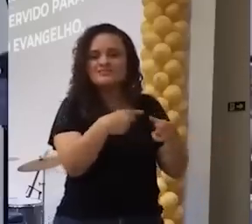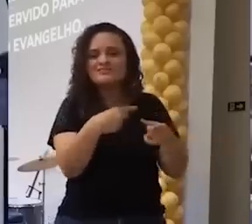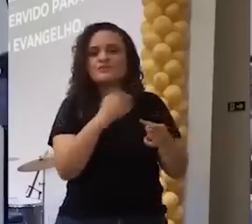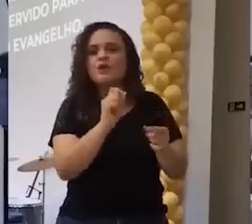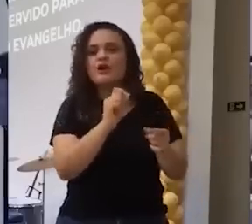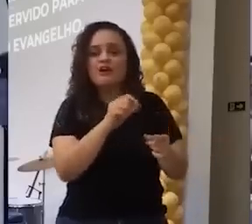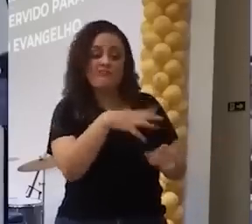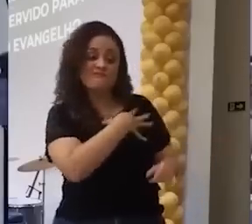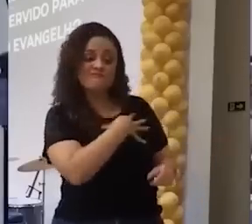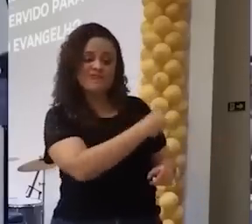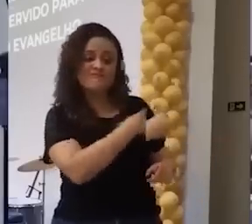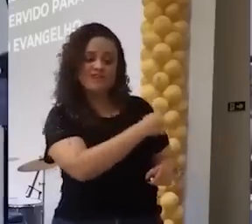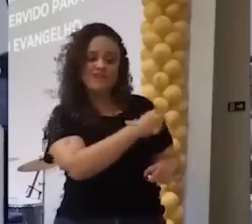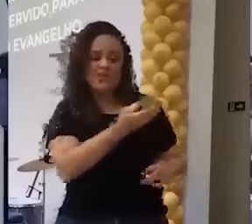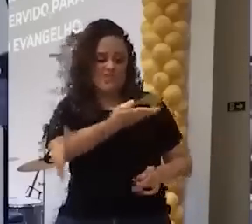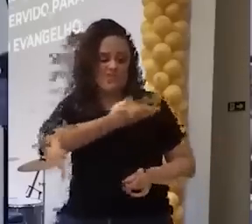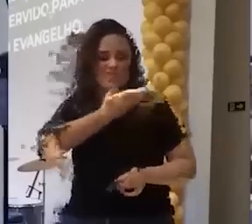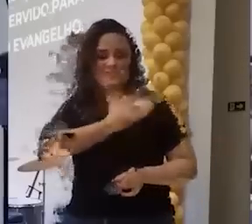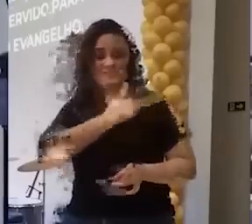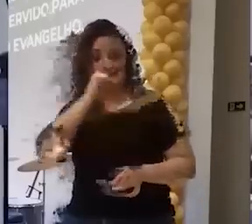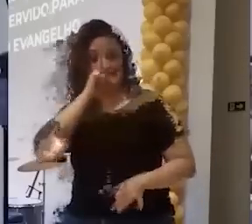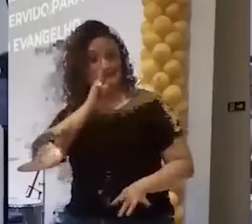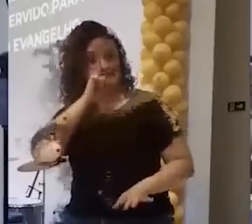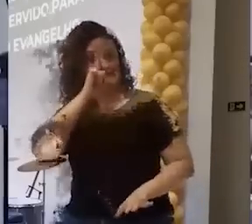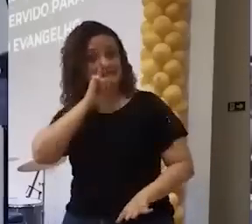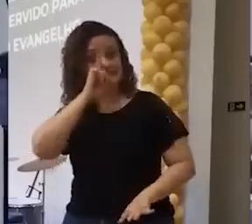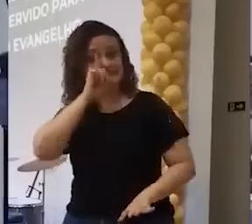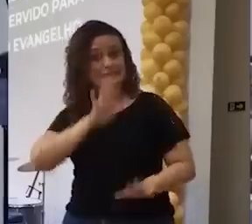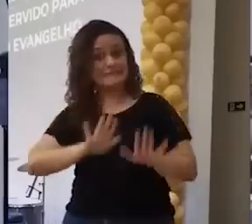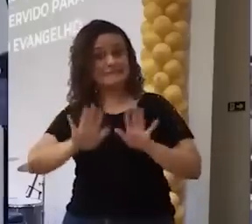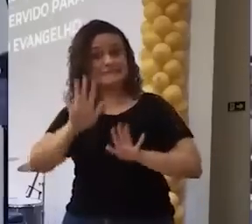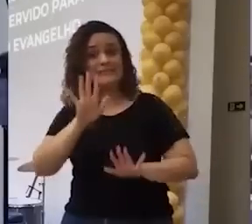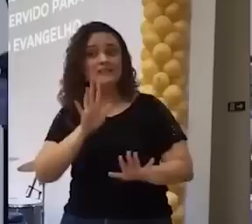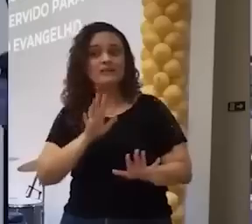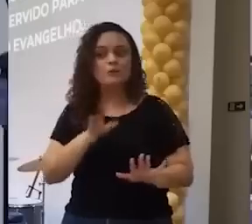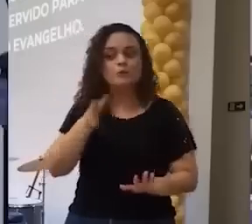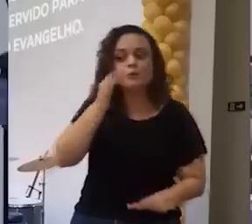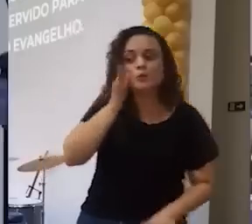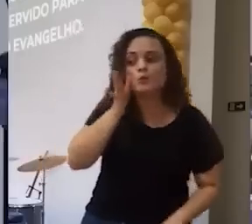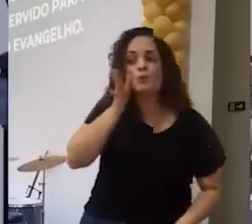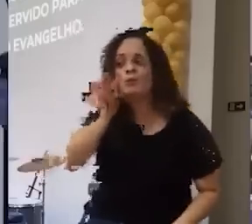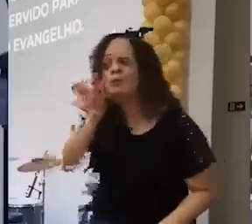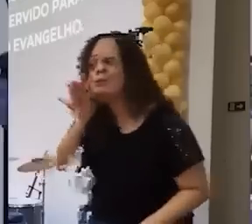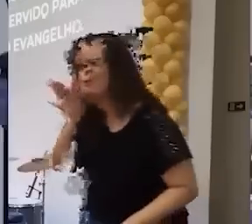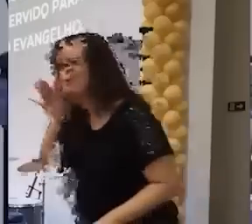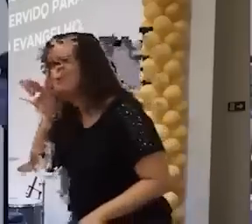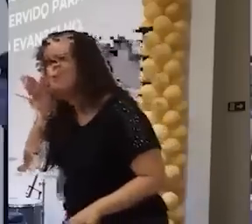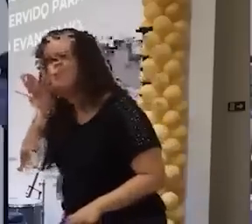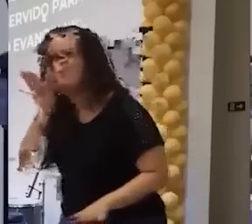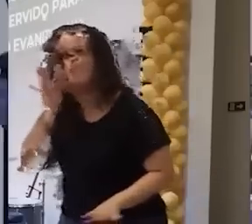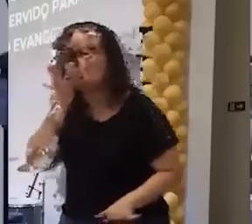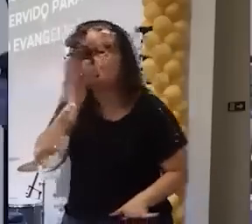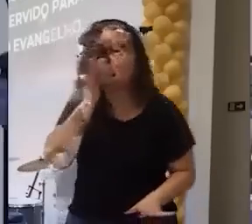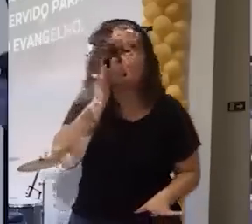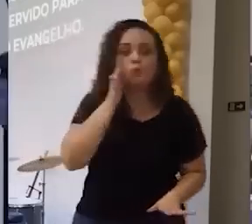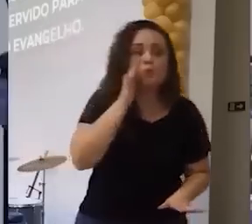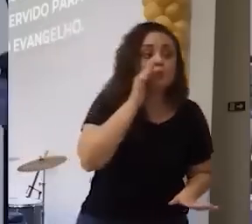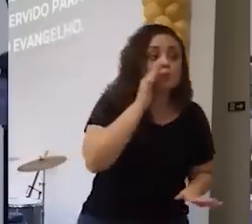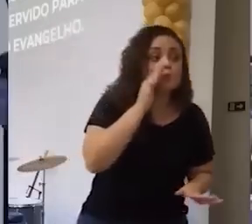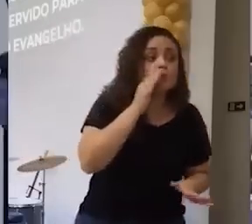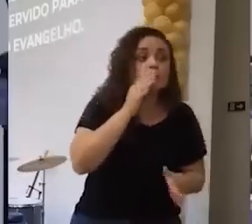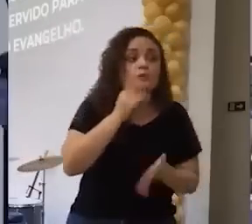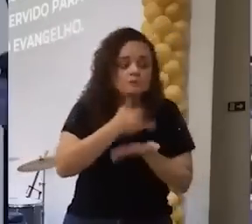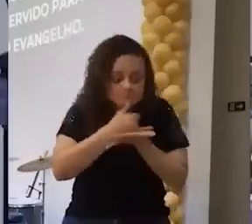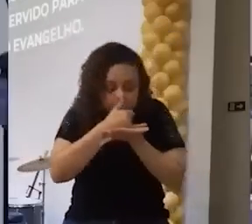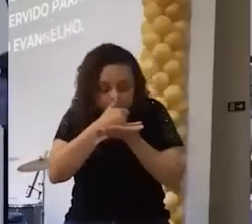perigosas, daqui a pouquinho começa, por curiosidade ou qualquer outro motivo ou razão, experimentar a primeira